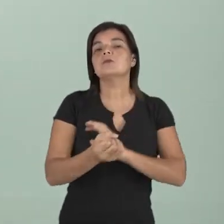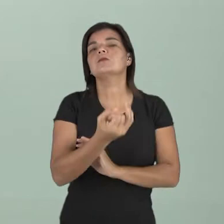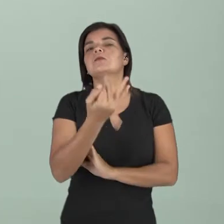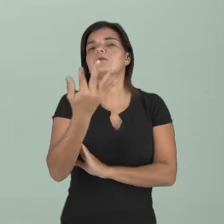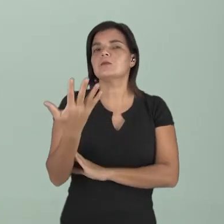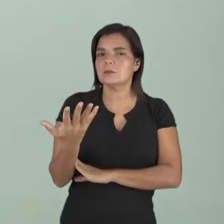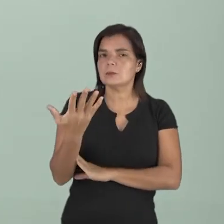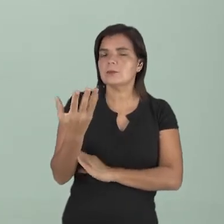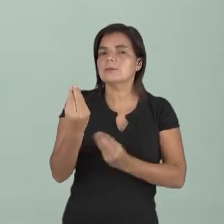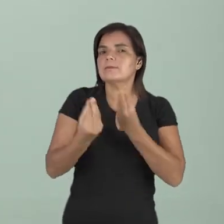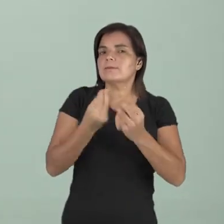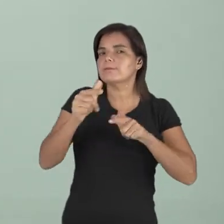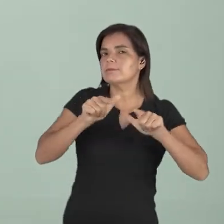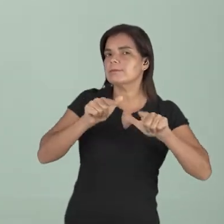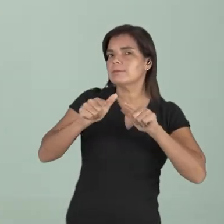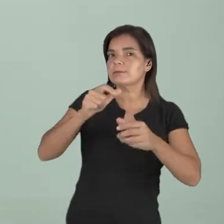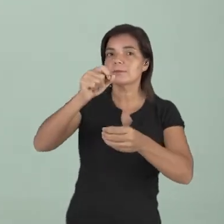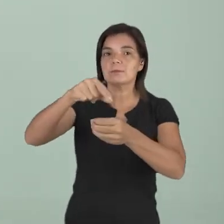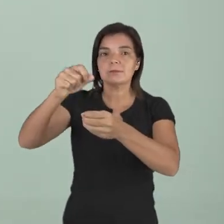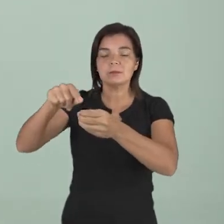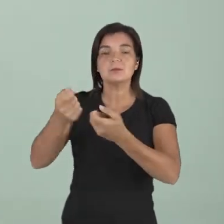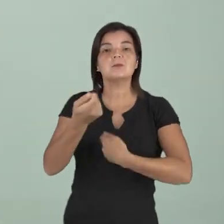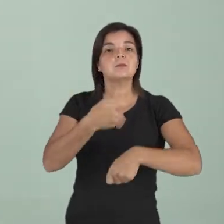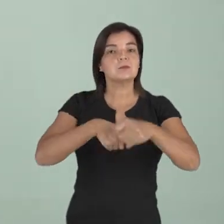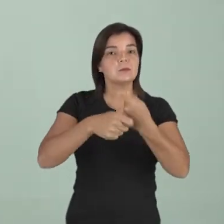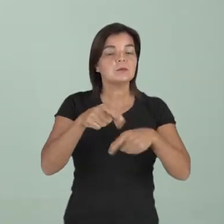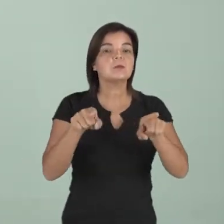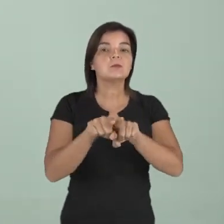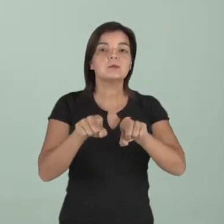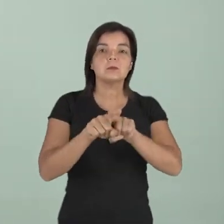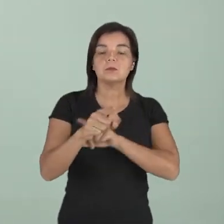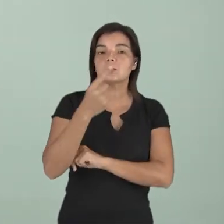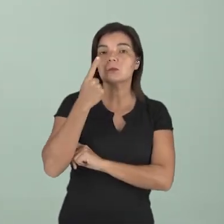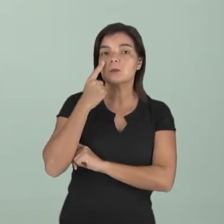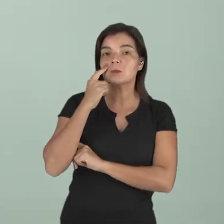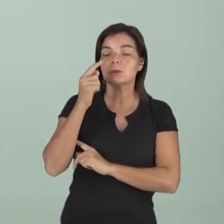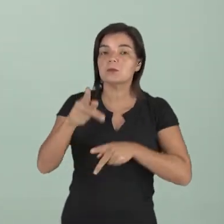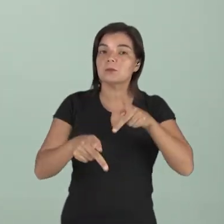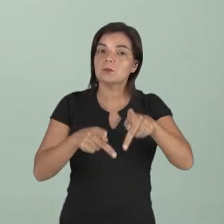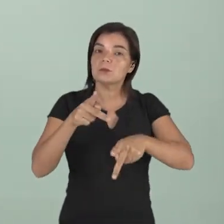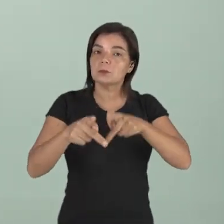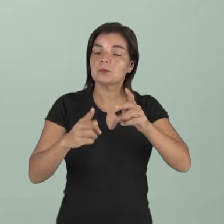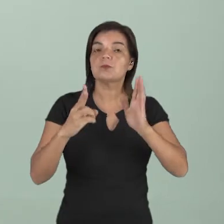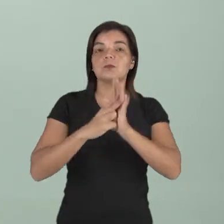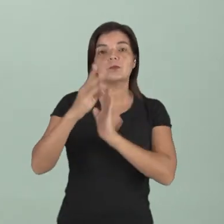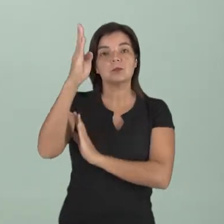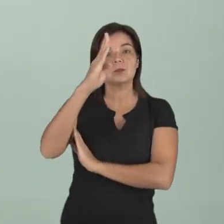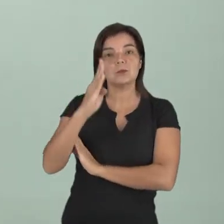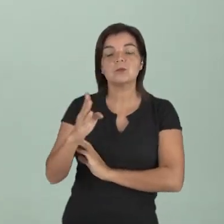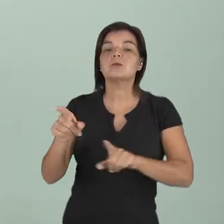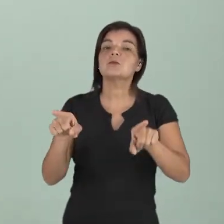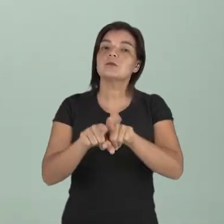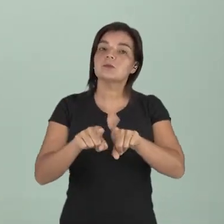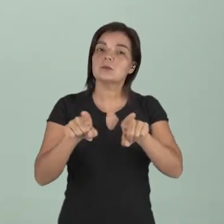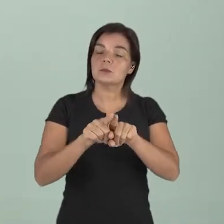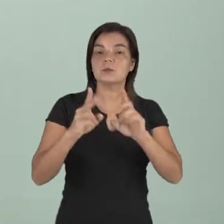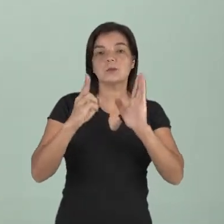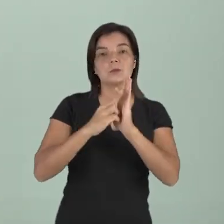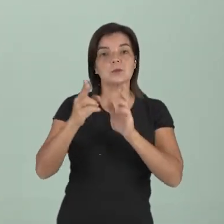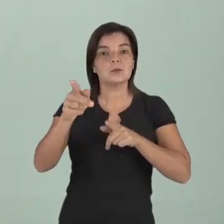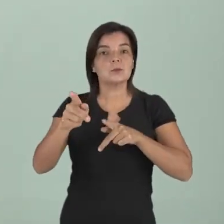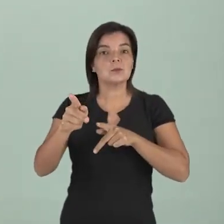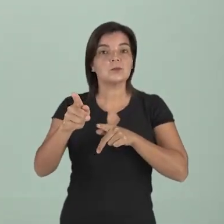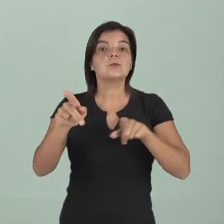as formas de produção, de trabalho, a economia, viu um pouquinho dos povos indígenas no Brasil e viu também um pouquinho dos